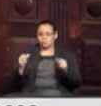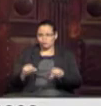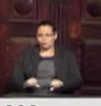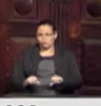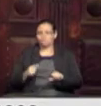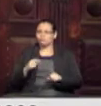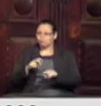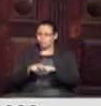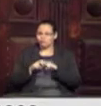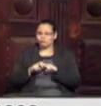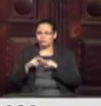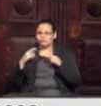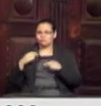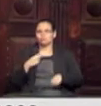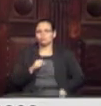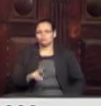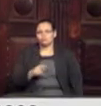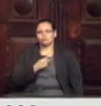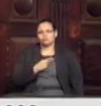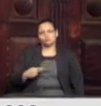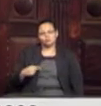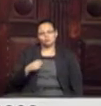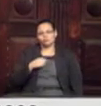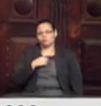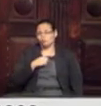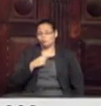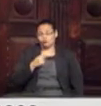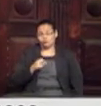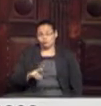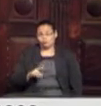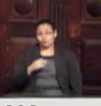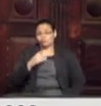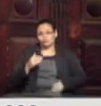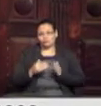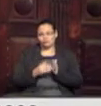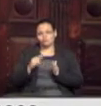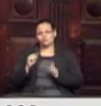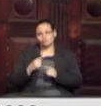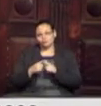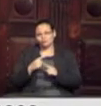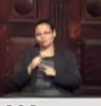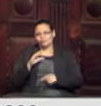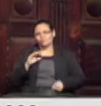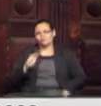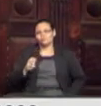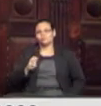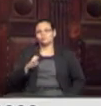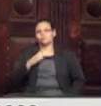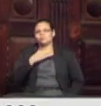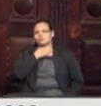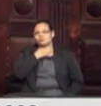senhores, eu repito, não é possível que nós possamos permitir que a crise sirva de escudo